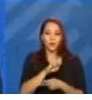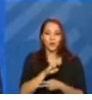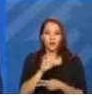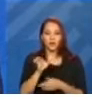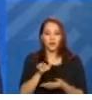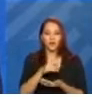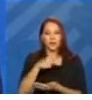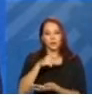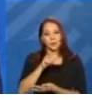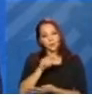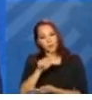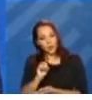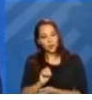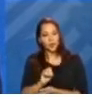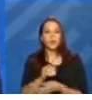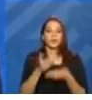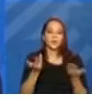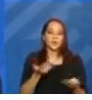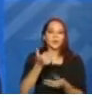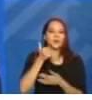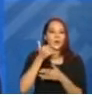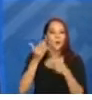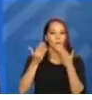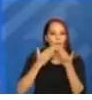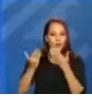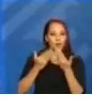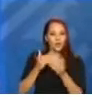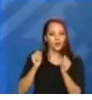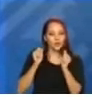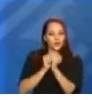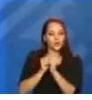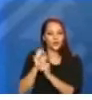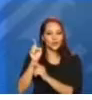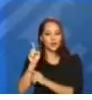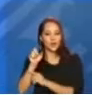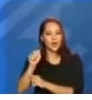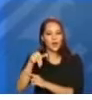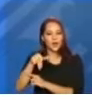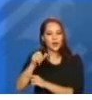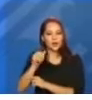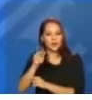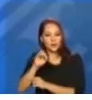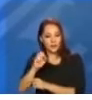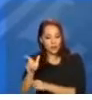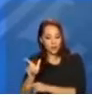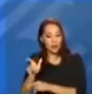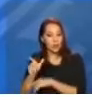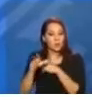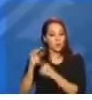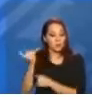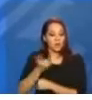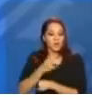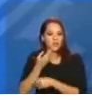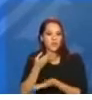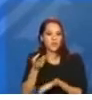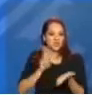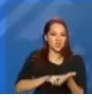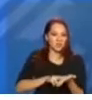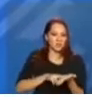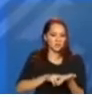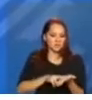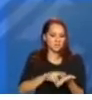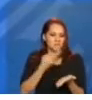a conversa via Anatel, para que qualquer pessoa, pelo que eu soube, um chip pré-pago é